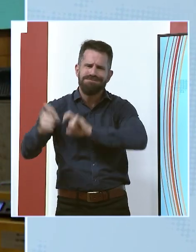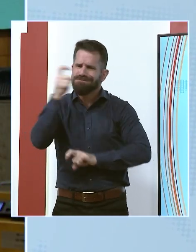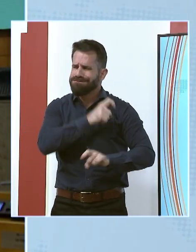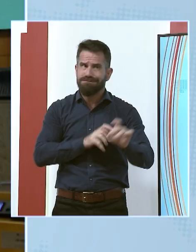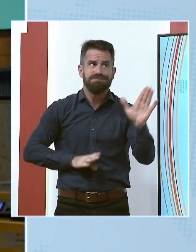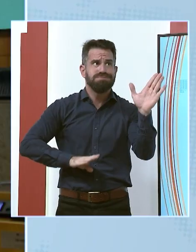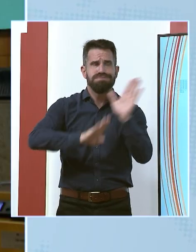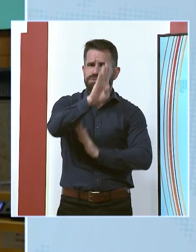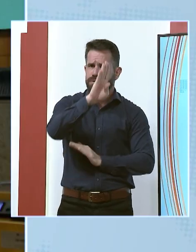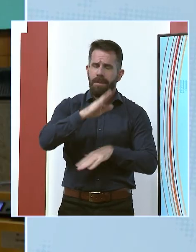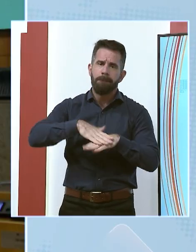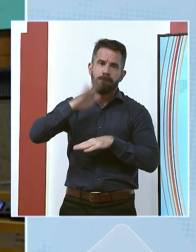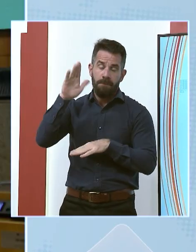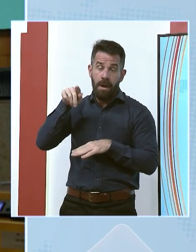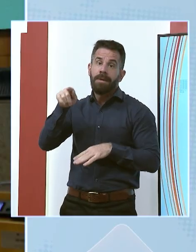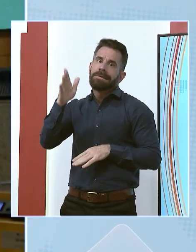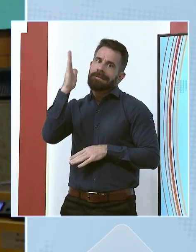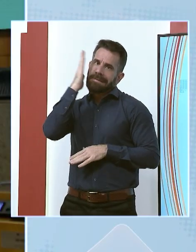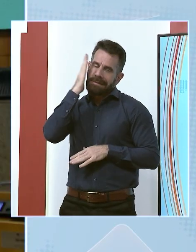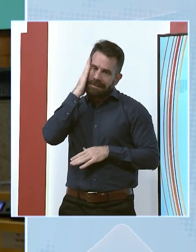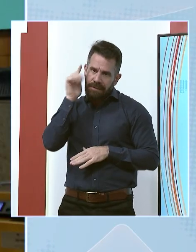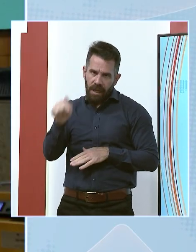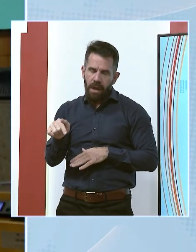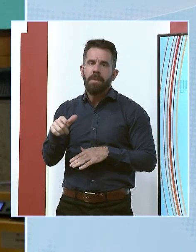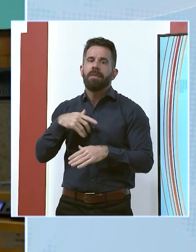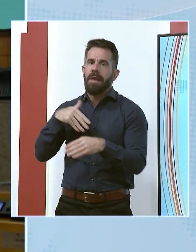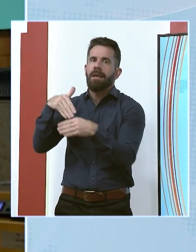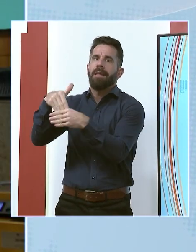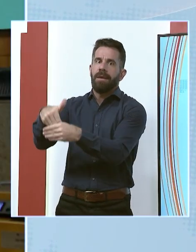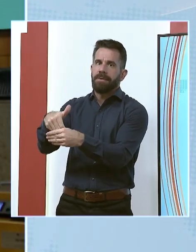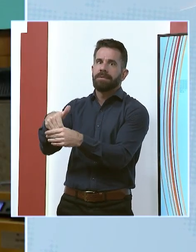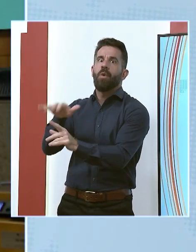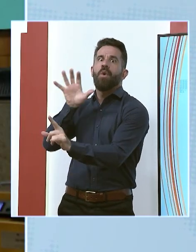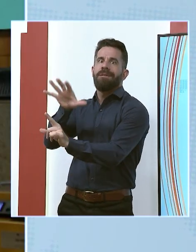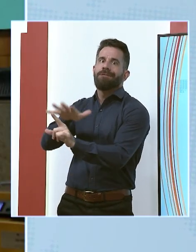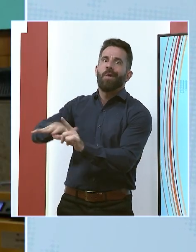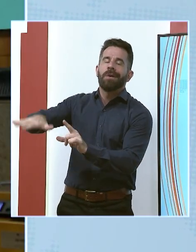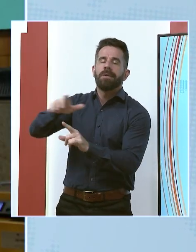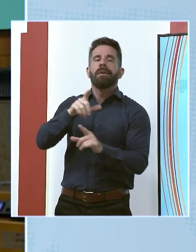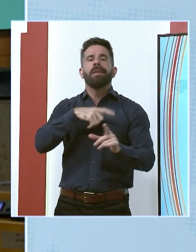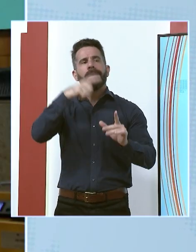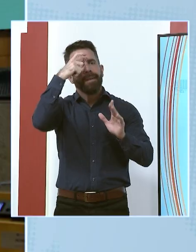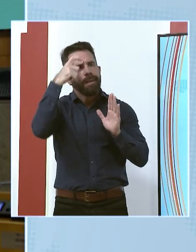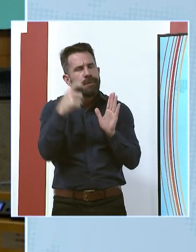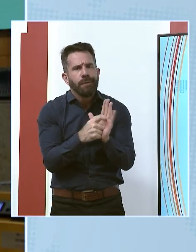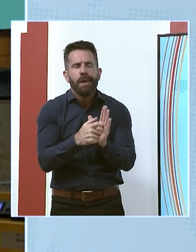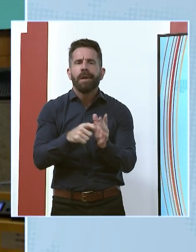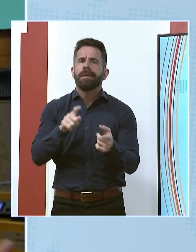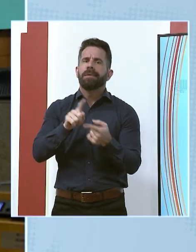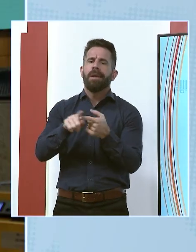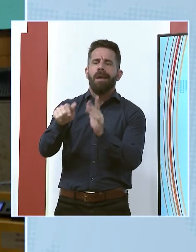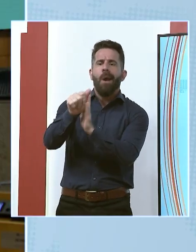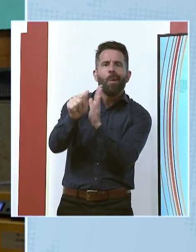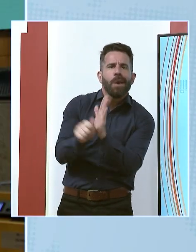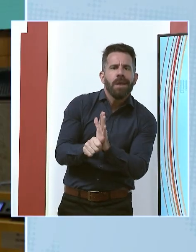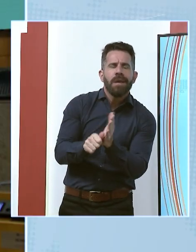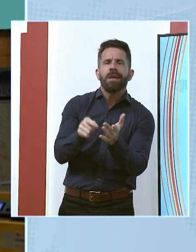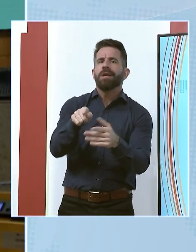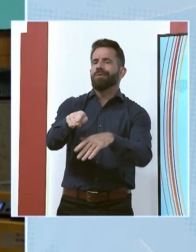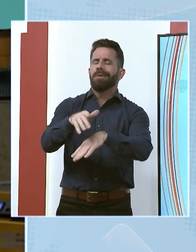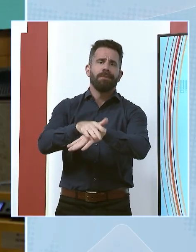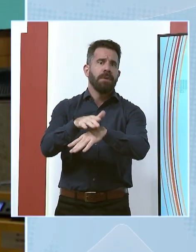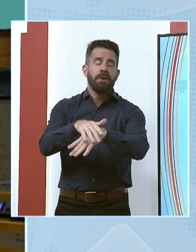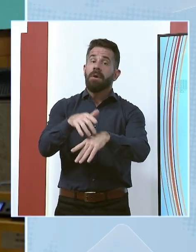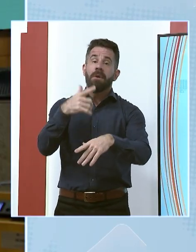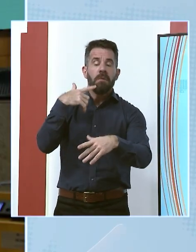resultado das eleições, não só no Brasil, no mundo inteiro. Então, isso é muito importante. Agora a gente tem inteligência artificial, a gente tem algoritmo, né, trabalhando de uma forma que a